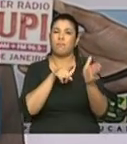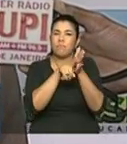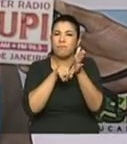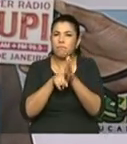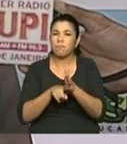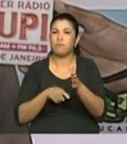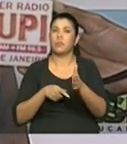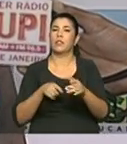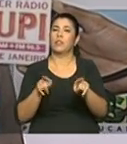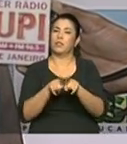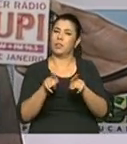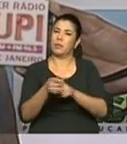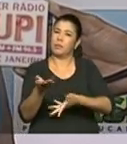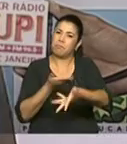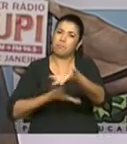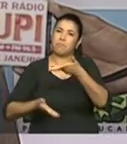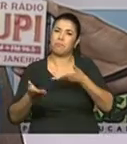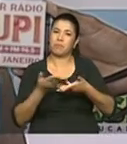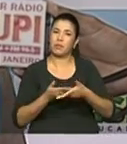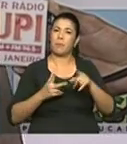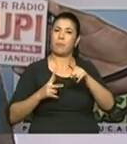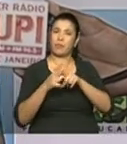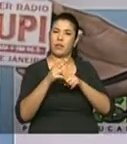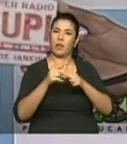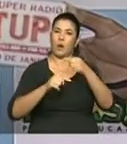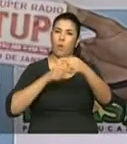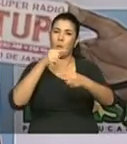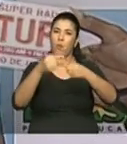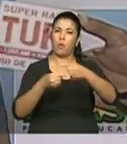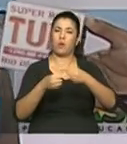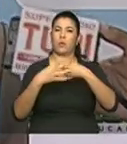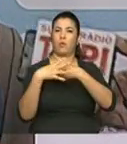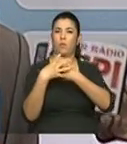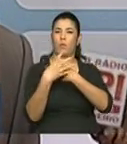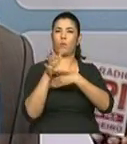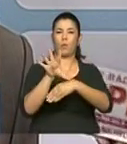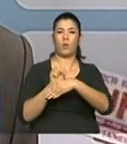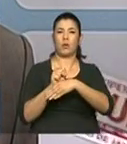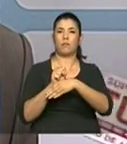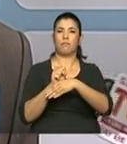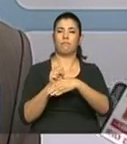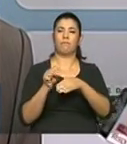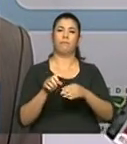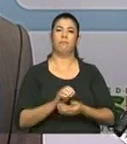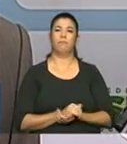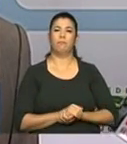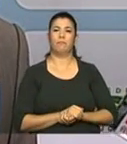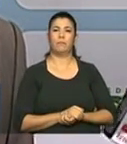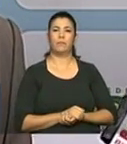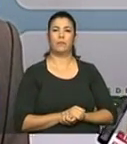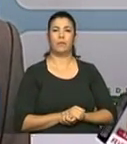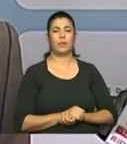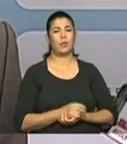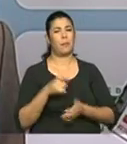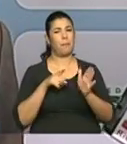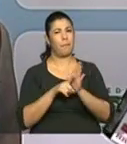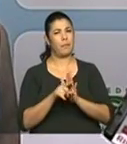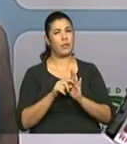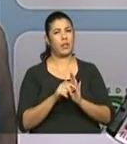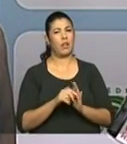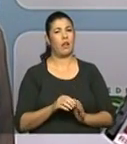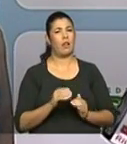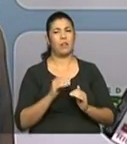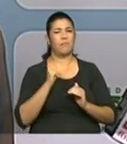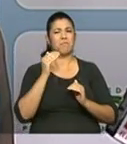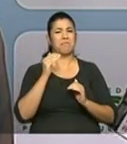confirmá-los e, a partir daí, tratar e interromper a cadeia de transmissão da doença. Só para que possa entender, essa aumentou ou diminuiu?